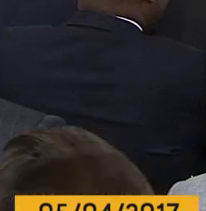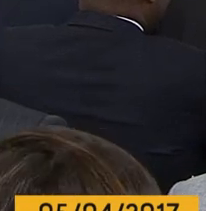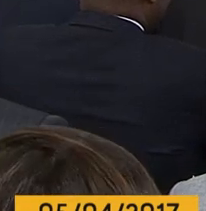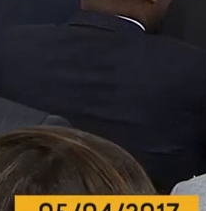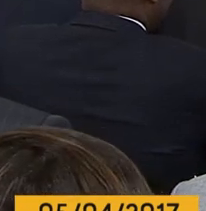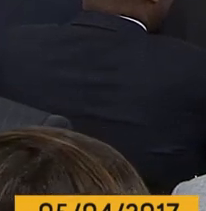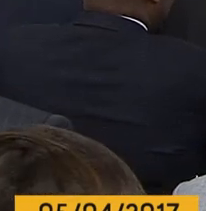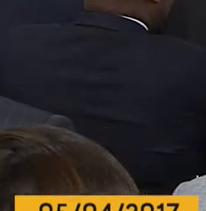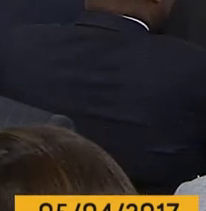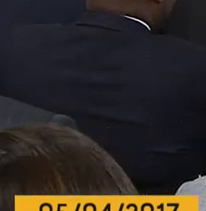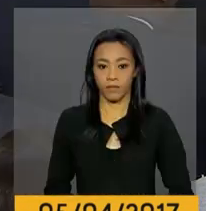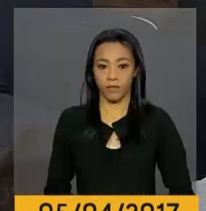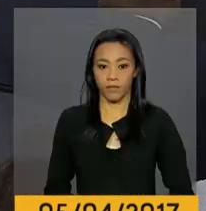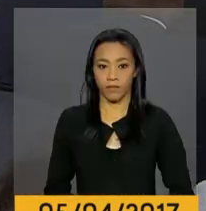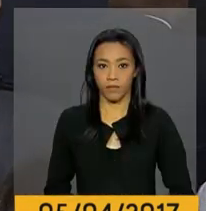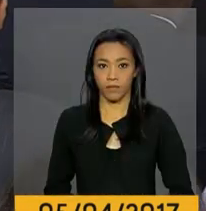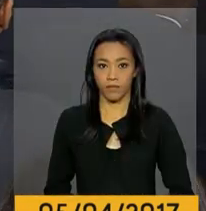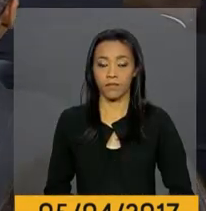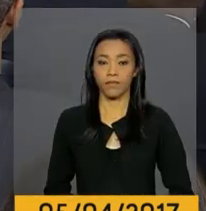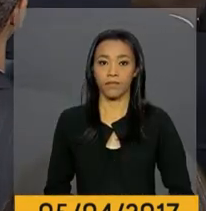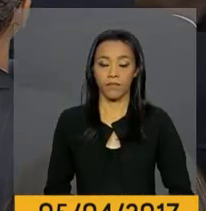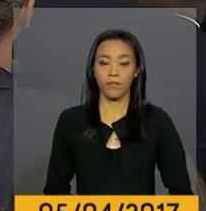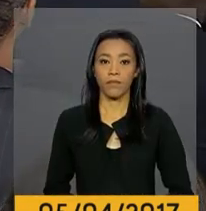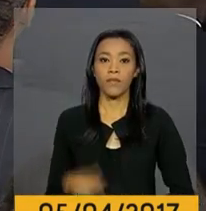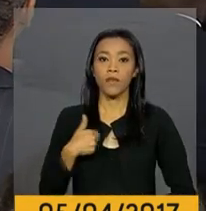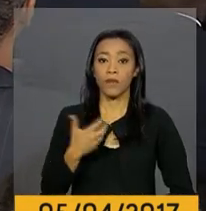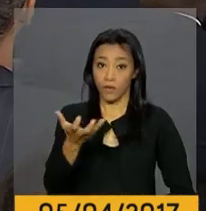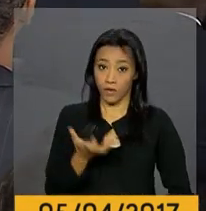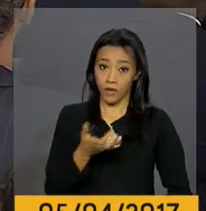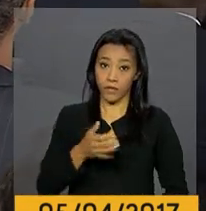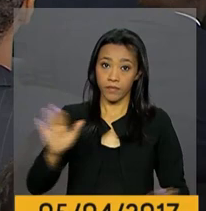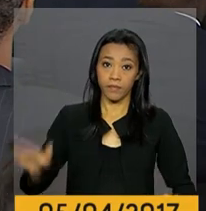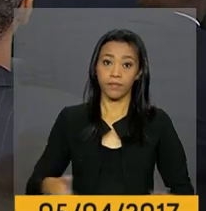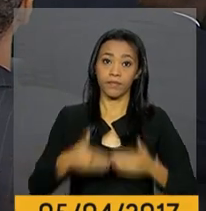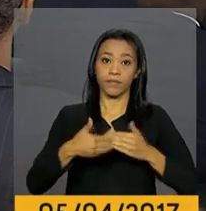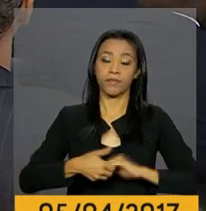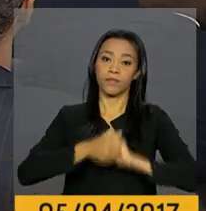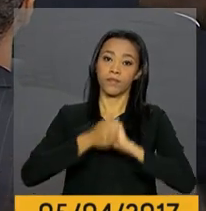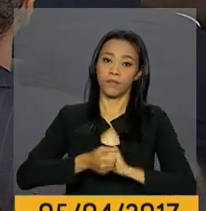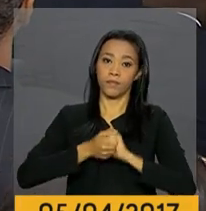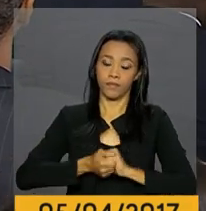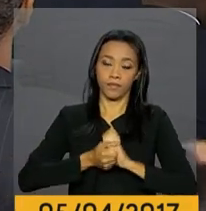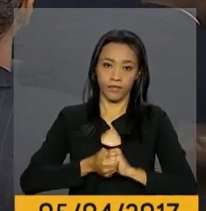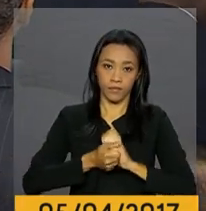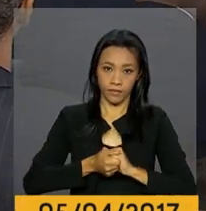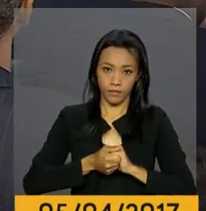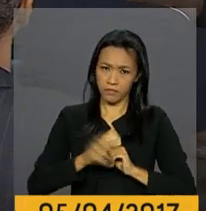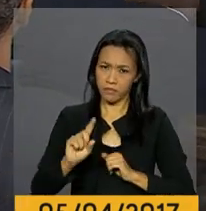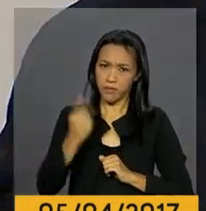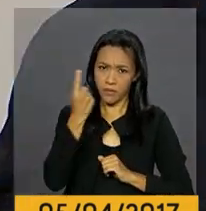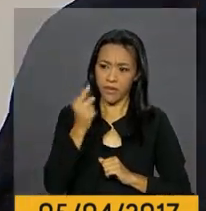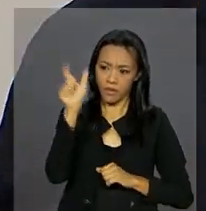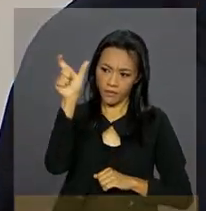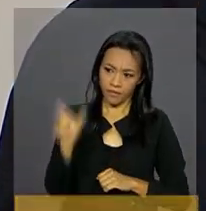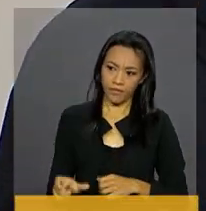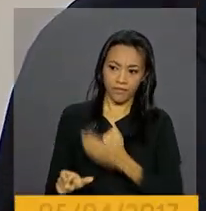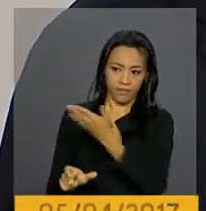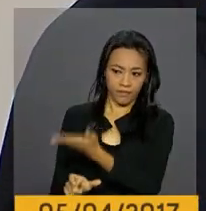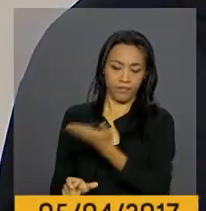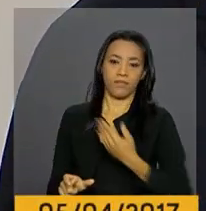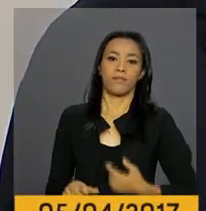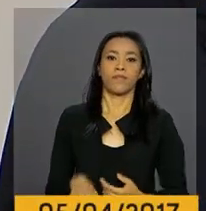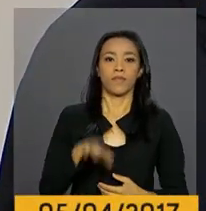Temer eu quero quero cumprimentar a em primeiro lugar a Rosângela